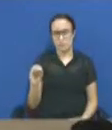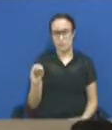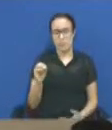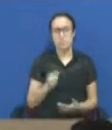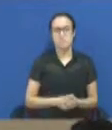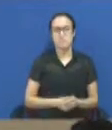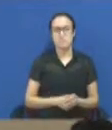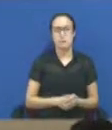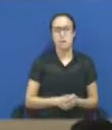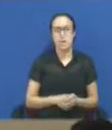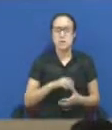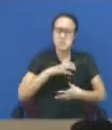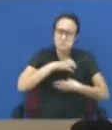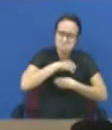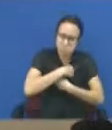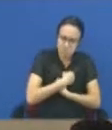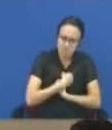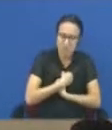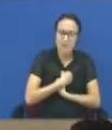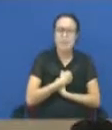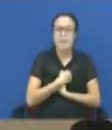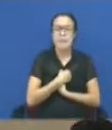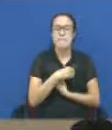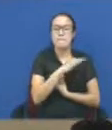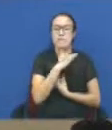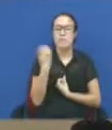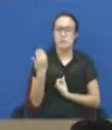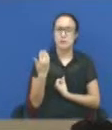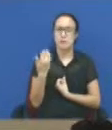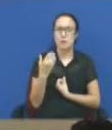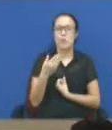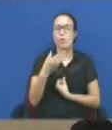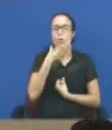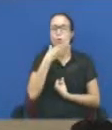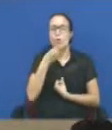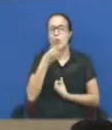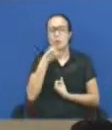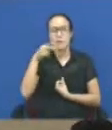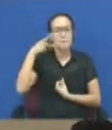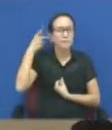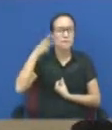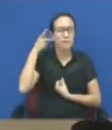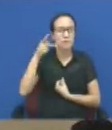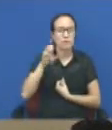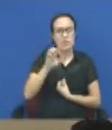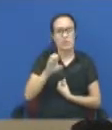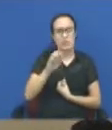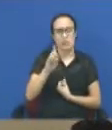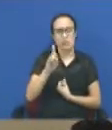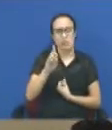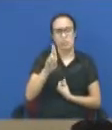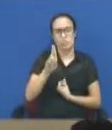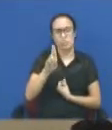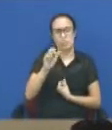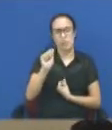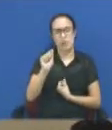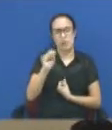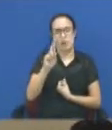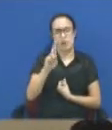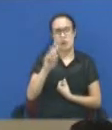Moção de pesar pelo falecimento de Eduardo Henrique Ascioli Campos, ocorrida nesta quarta-feira, dia 13 de agosto. Pediu para